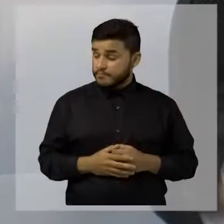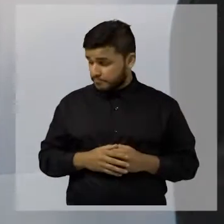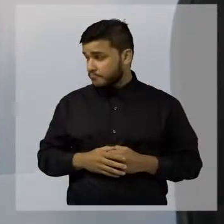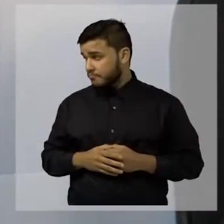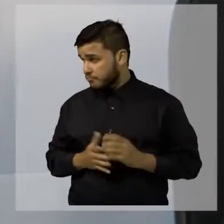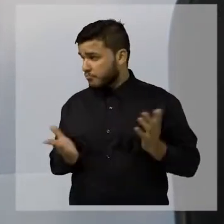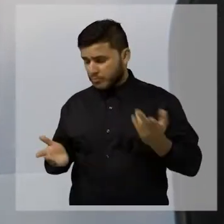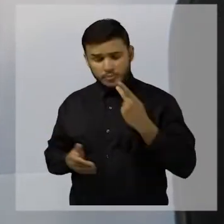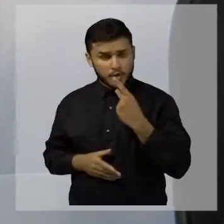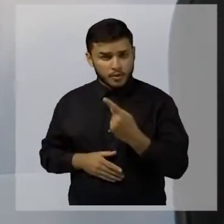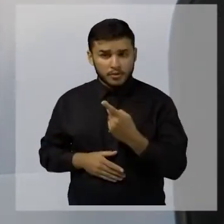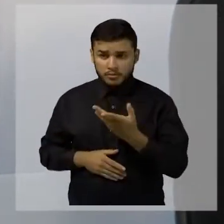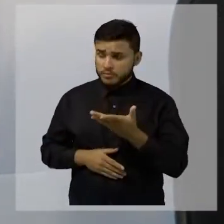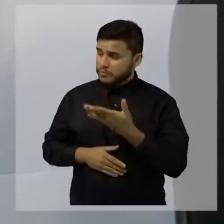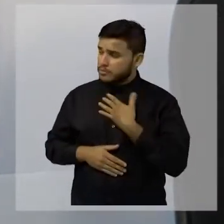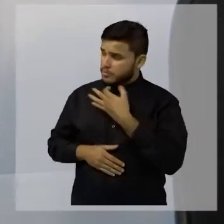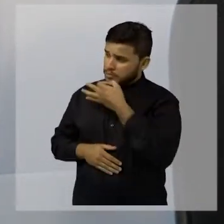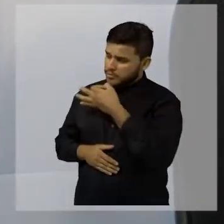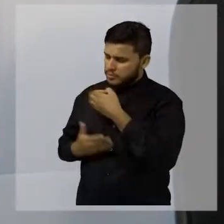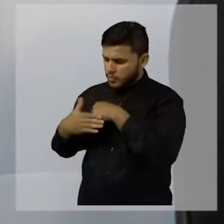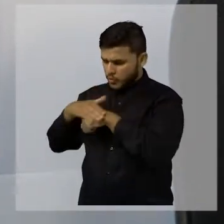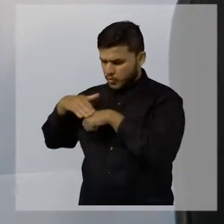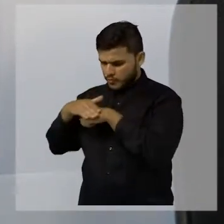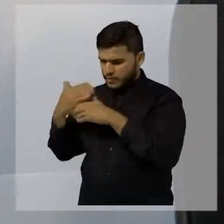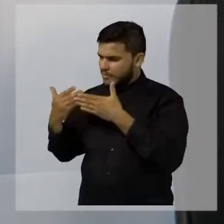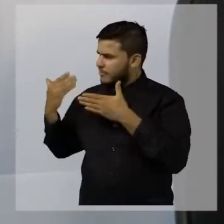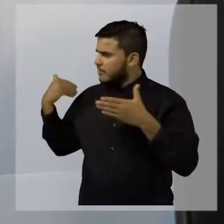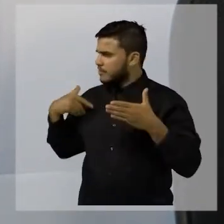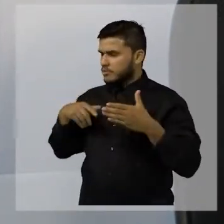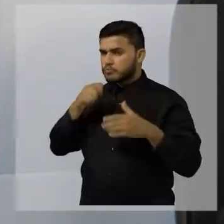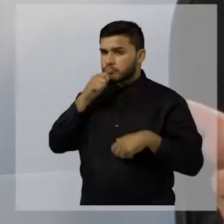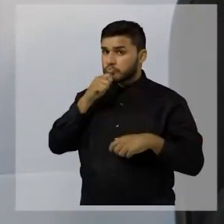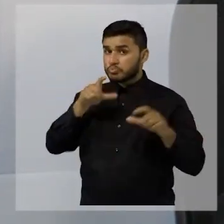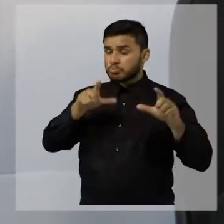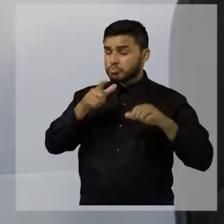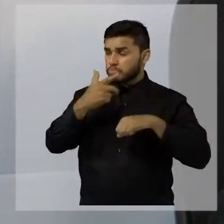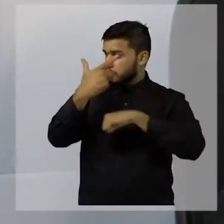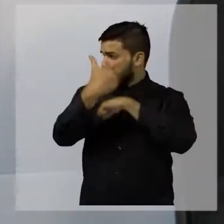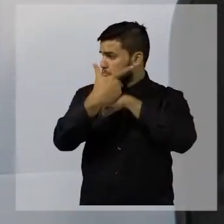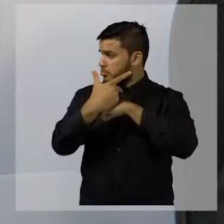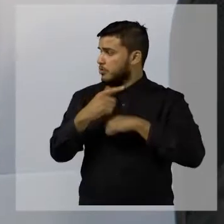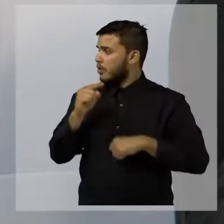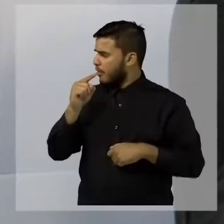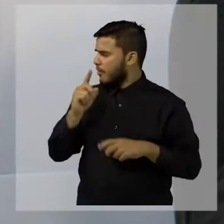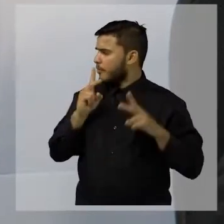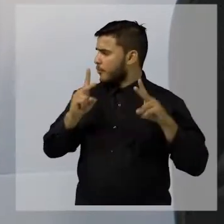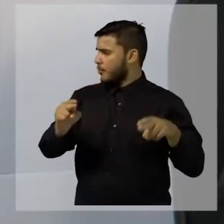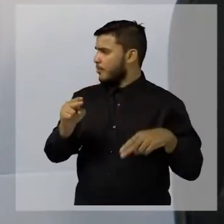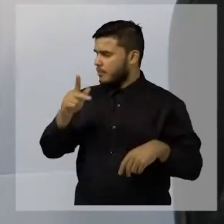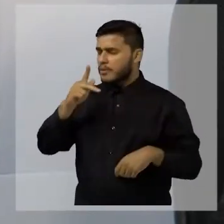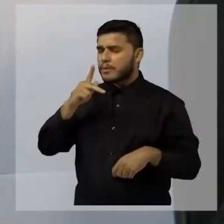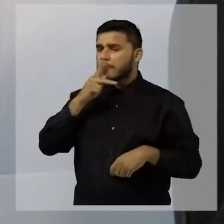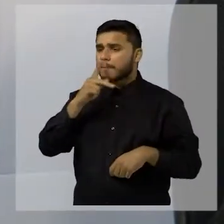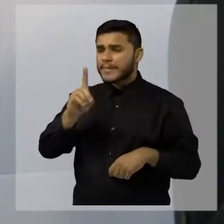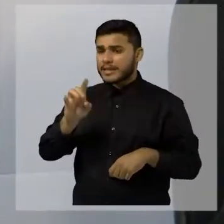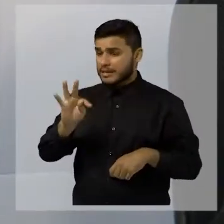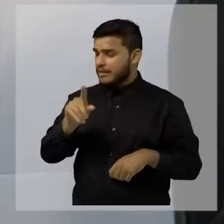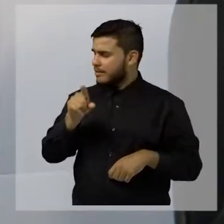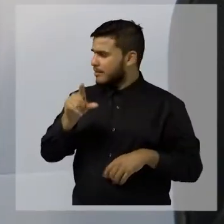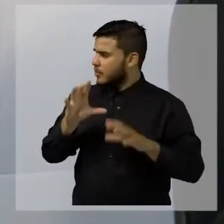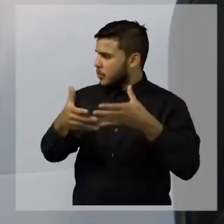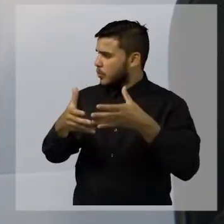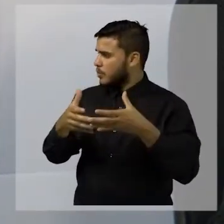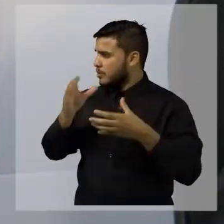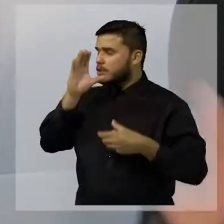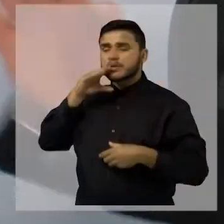alguns aspectos, eu e você conversávamos nos bastidores, ele dá passos semelhantes ao do Jair Messias Bolsonaro,